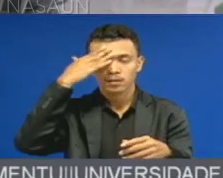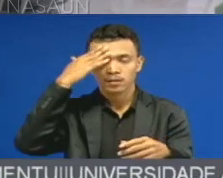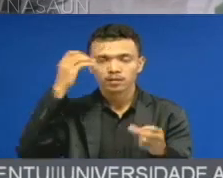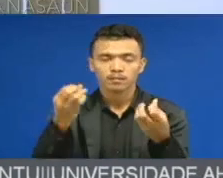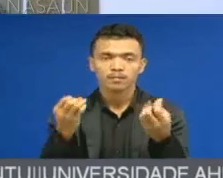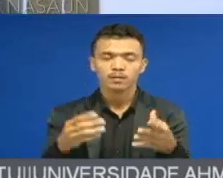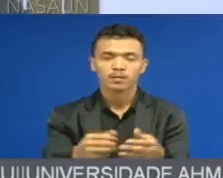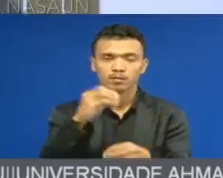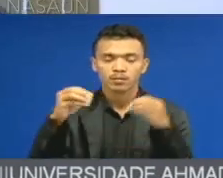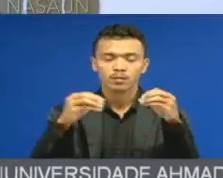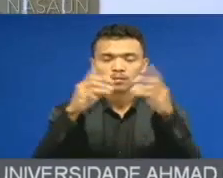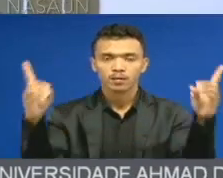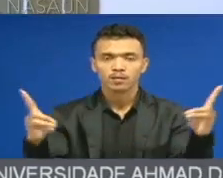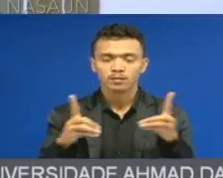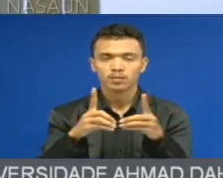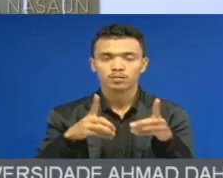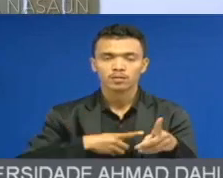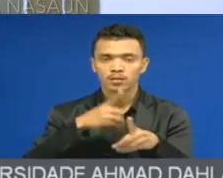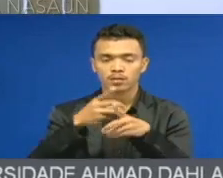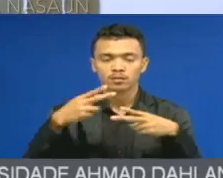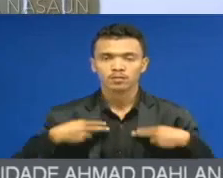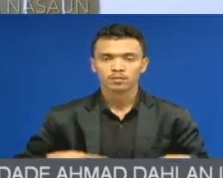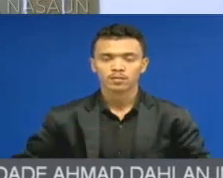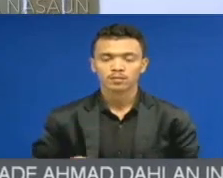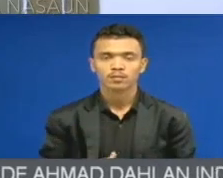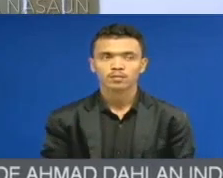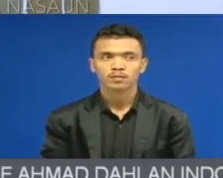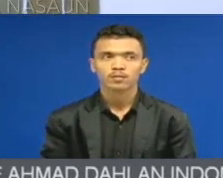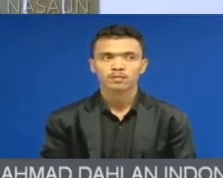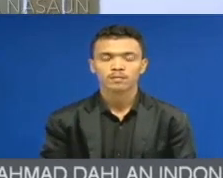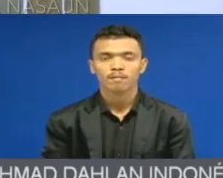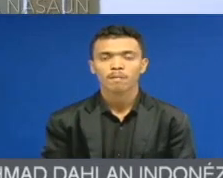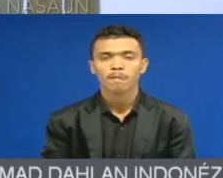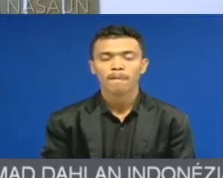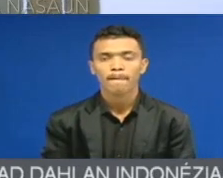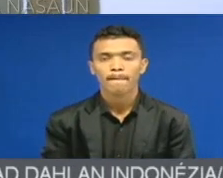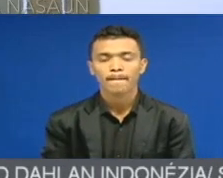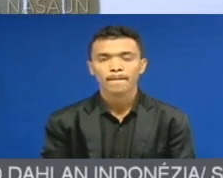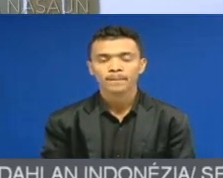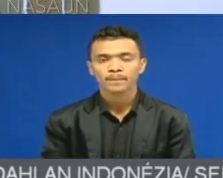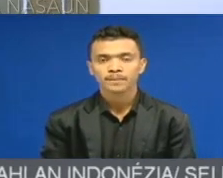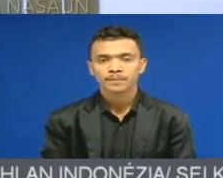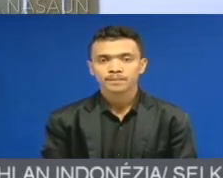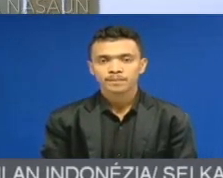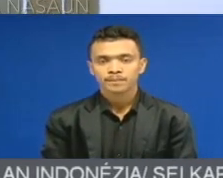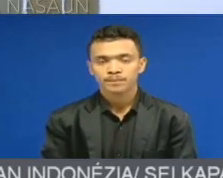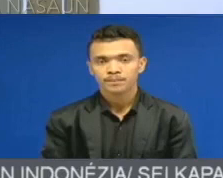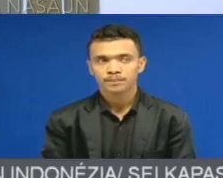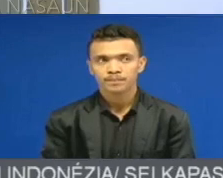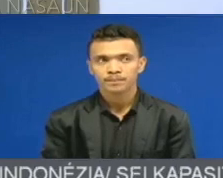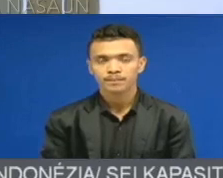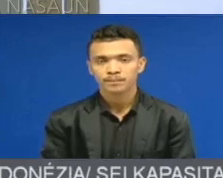humanos. You know that Myanmar situation right now is under the military who attempt to stage a coup.